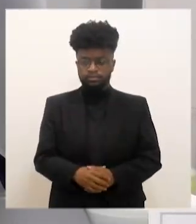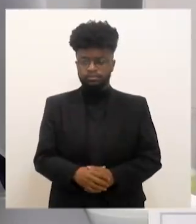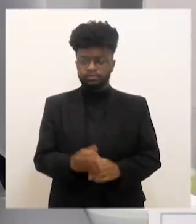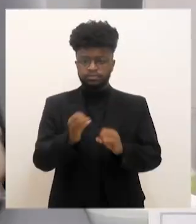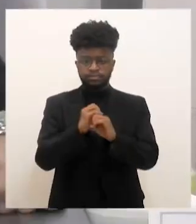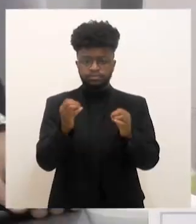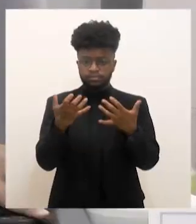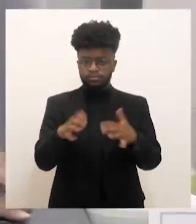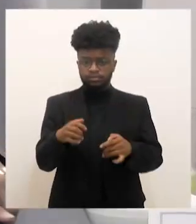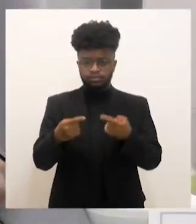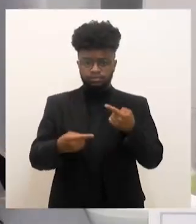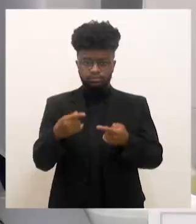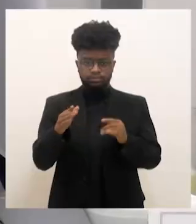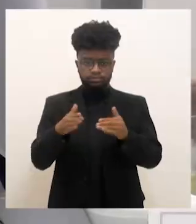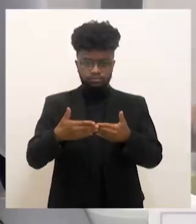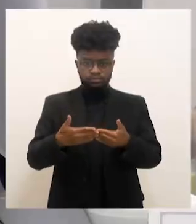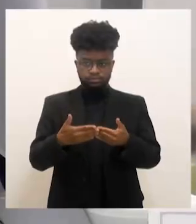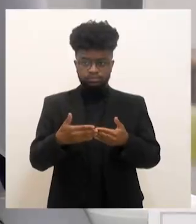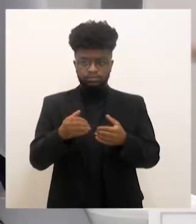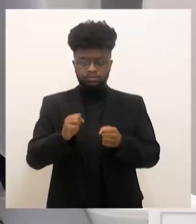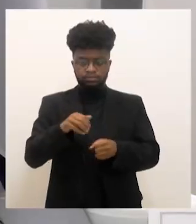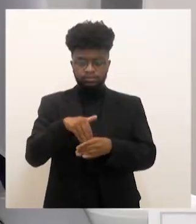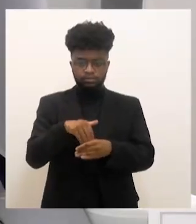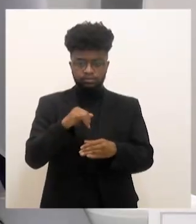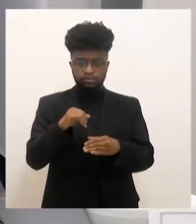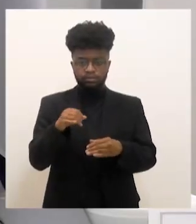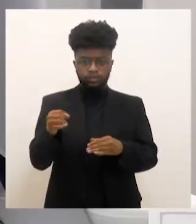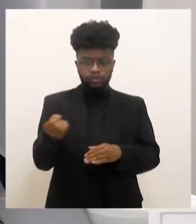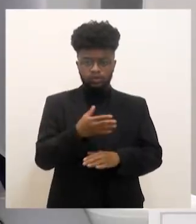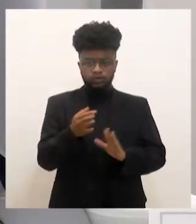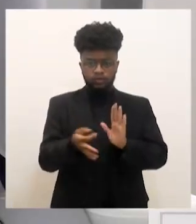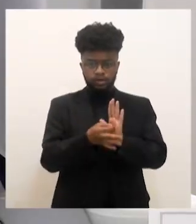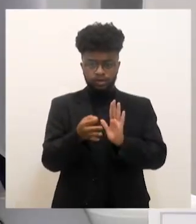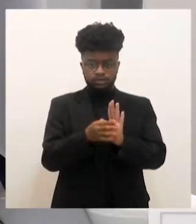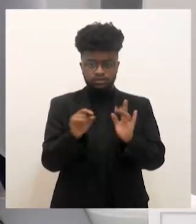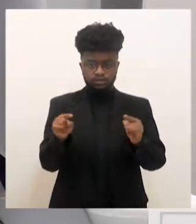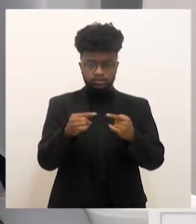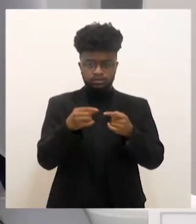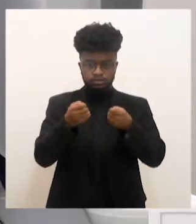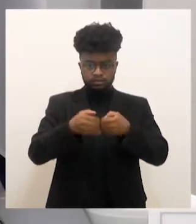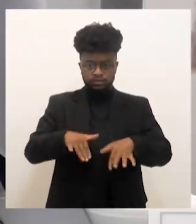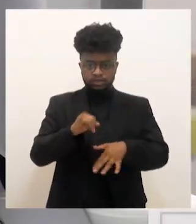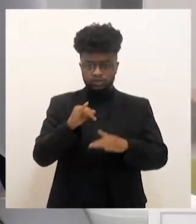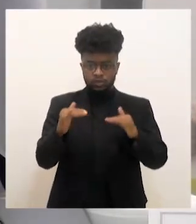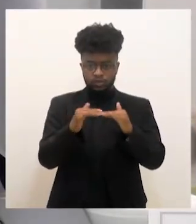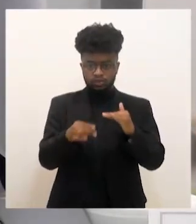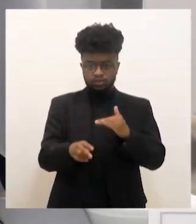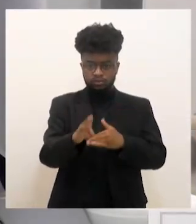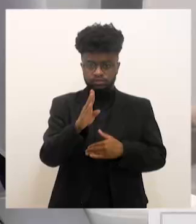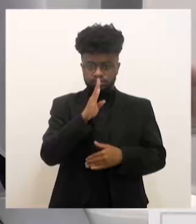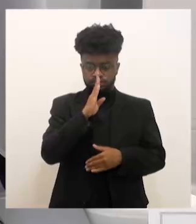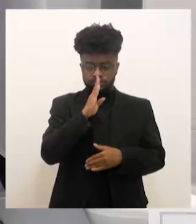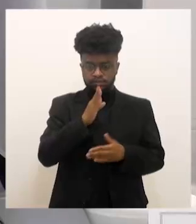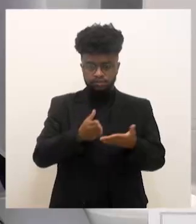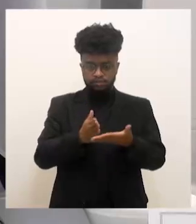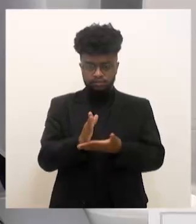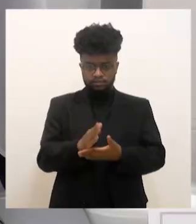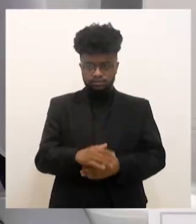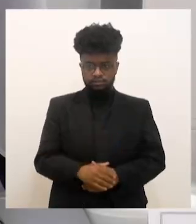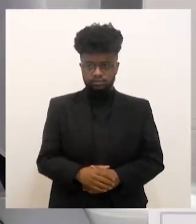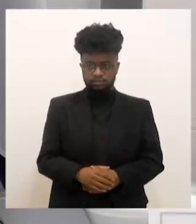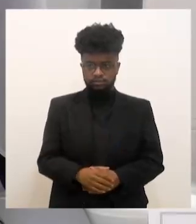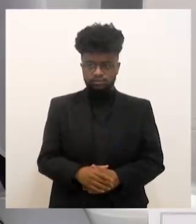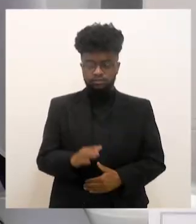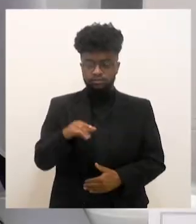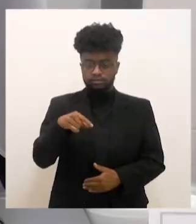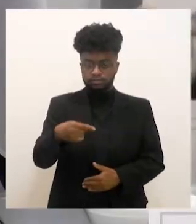Não havendo quem queira discutir, encerrada a discussão e votação, novo parecer pela prejudicabilidade. Senhores que aprovam permaneçam como estão, aprovado. Depois